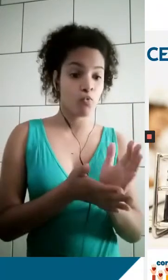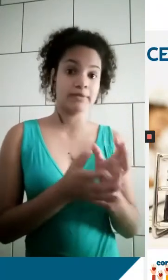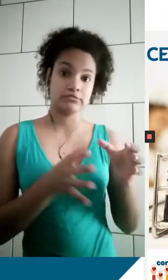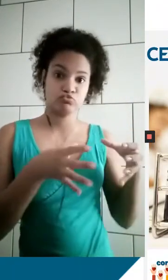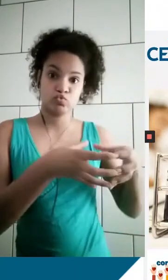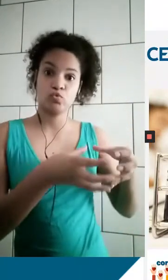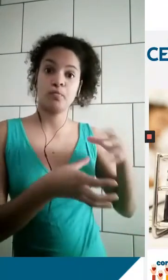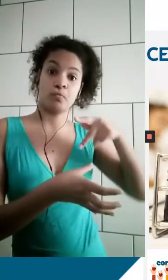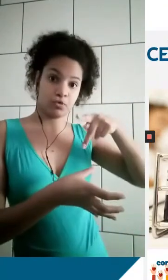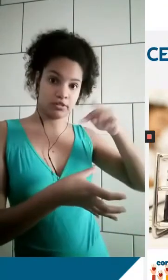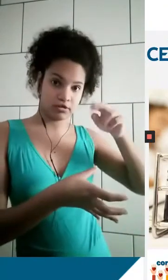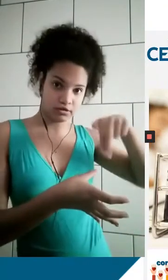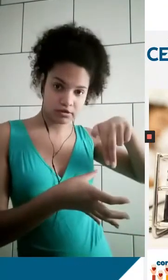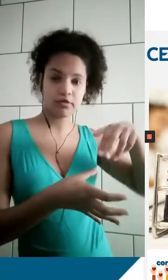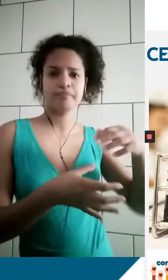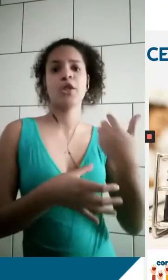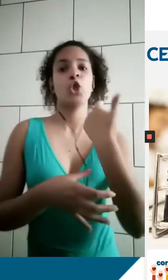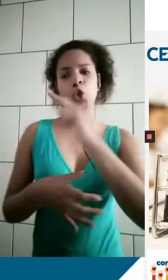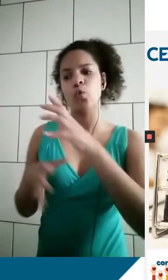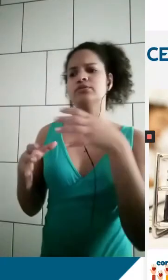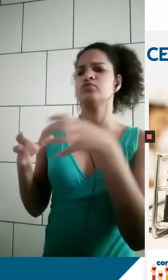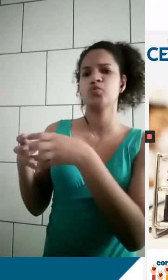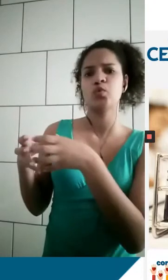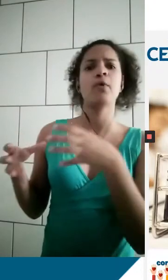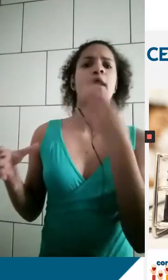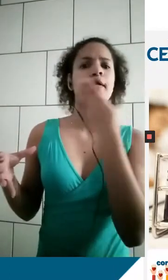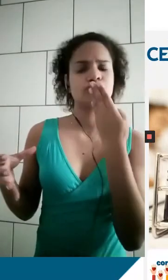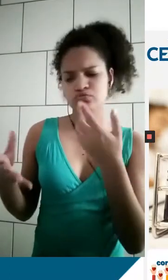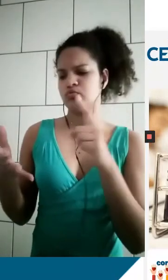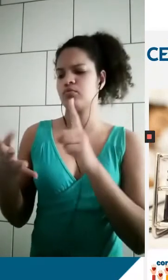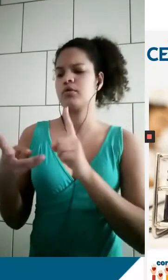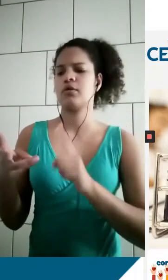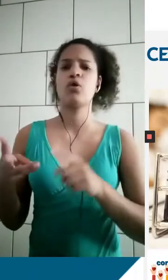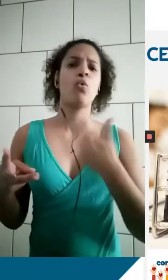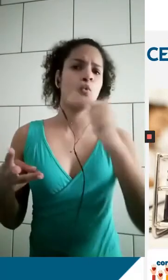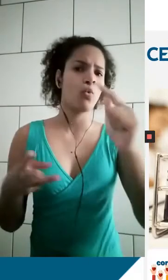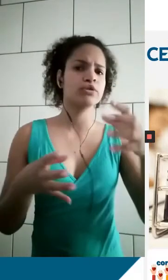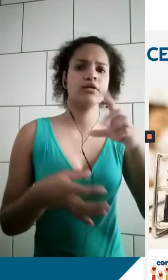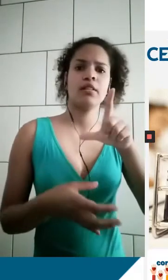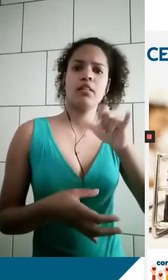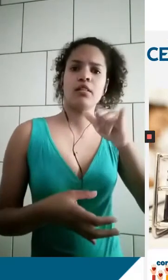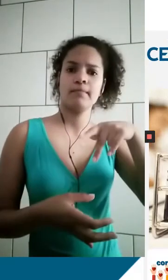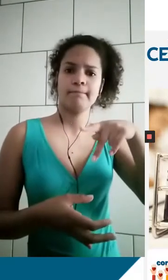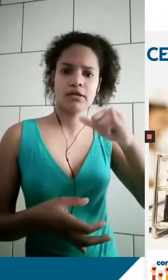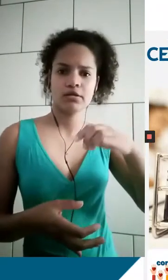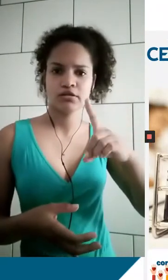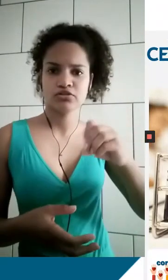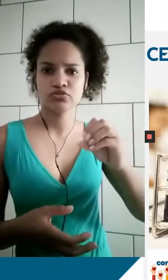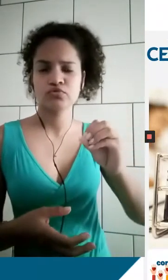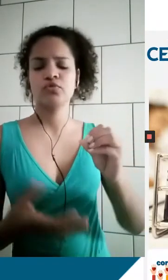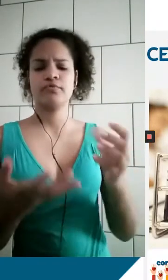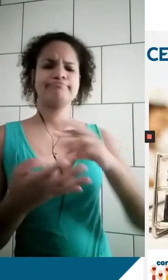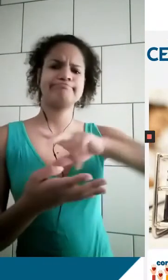proteínas, além das substâncias que são açúcares, que são lipídios, ou são lipídios associados também a proteínas, como o